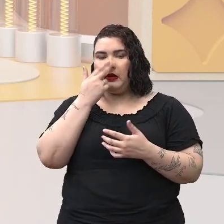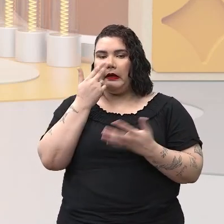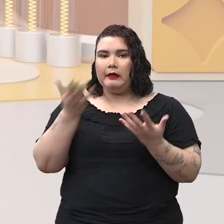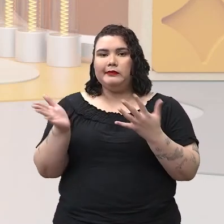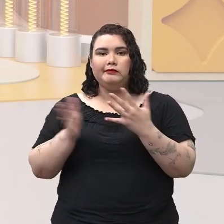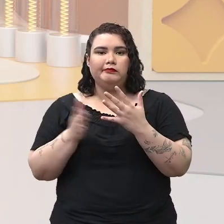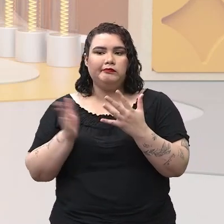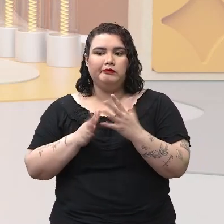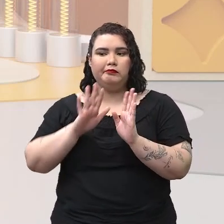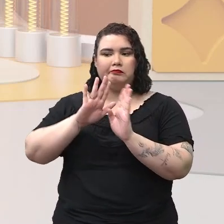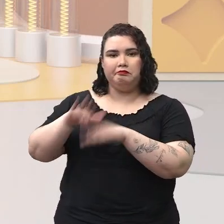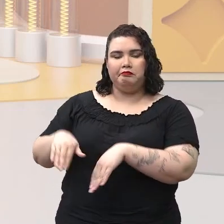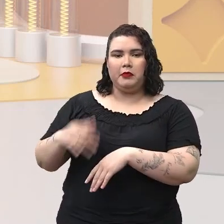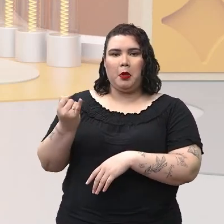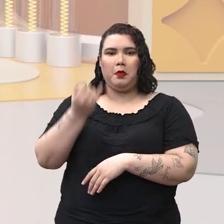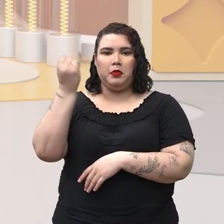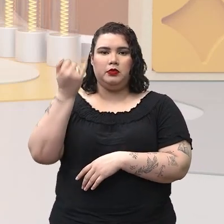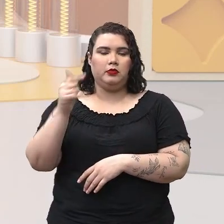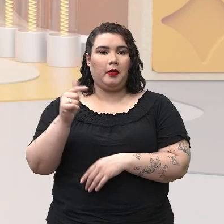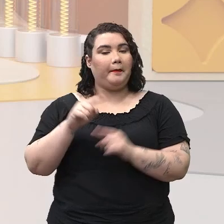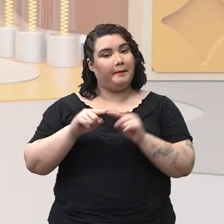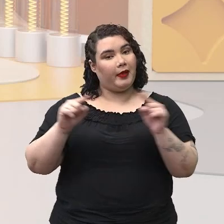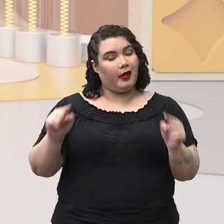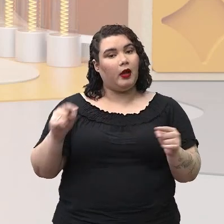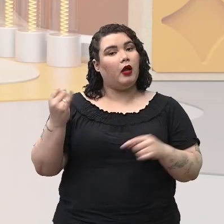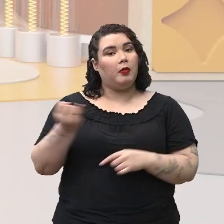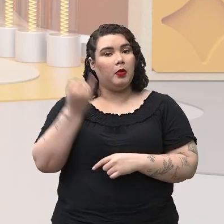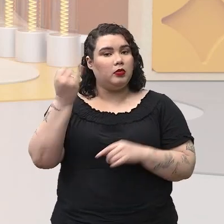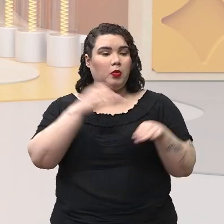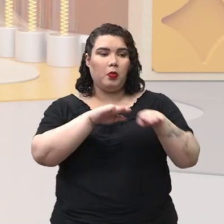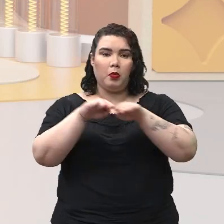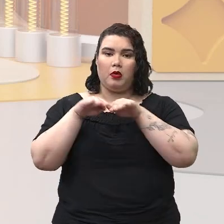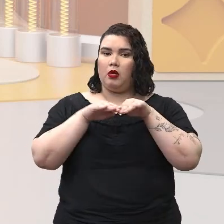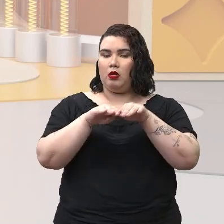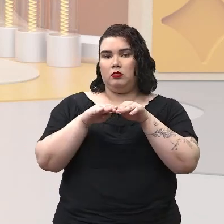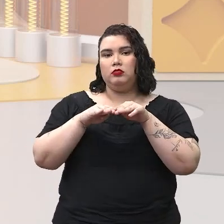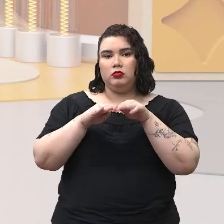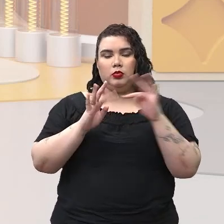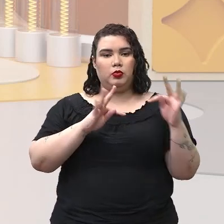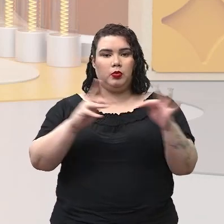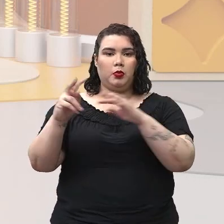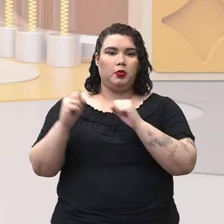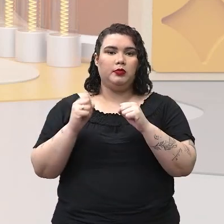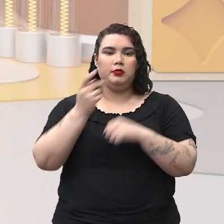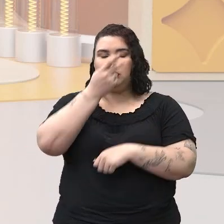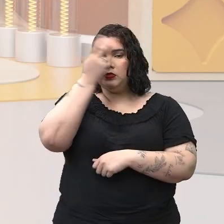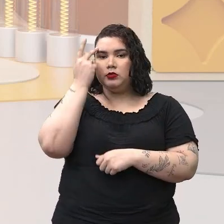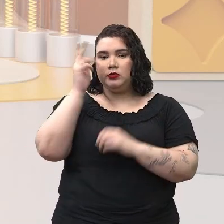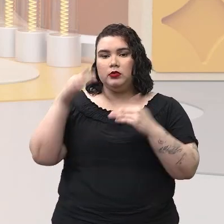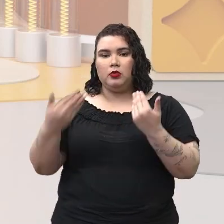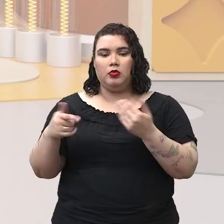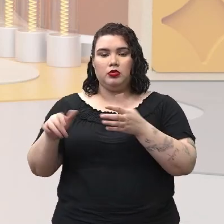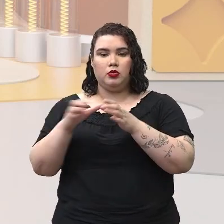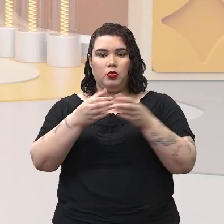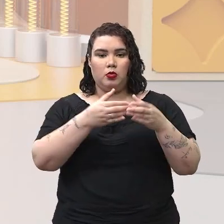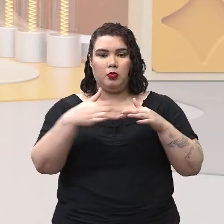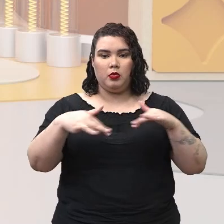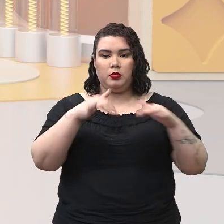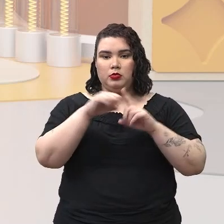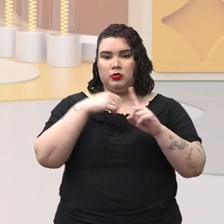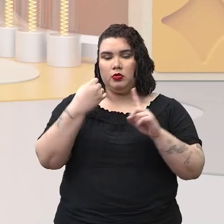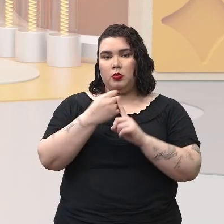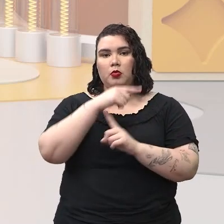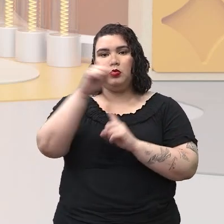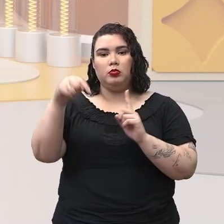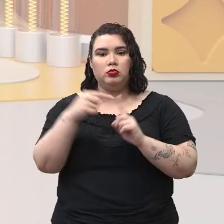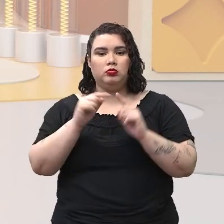têm importância para a sociedade, quando na verdade são pessoas iguais às outras, né? E aí esses coletivos, esses movimentos, eles